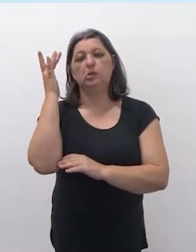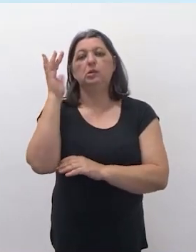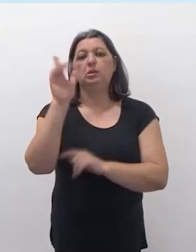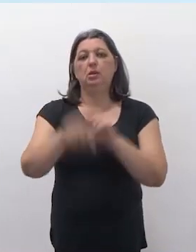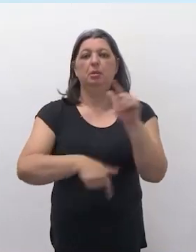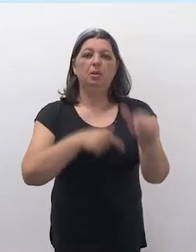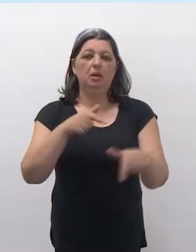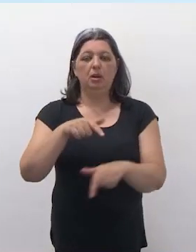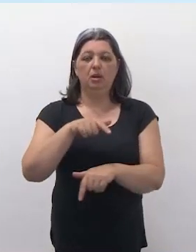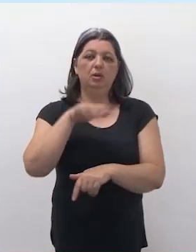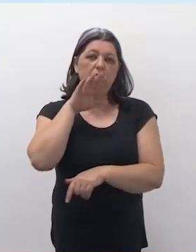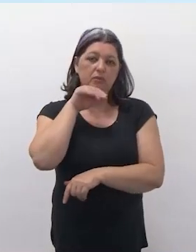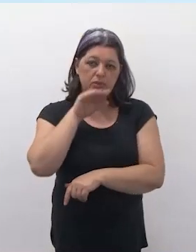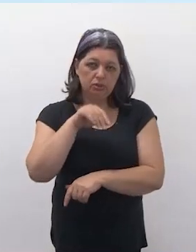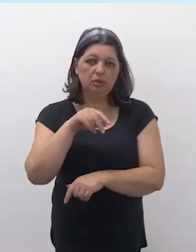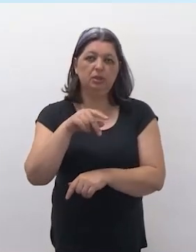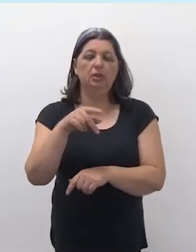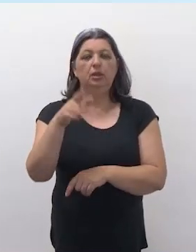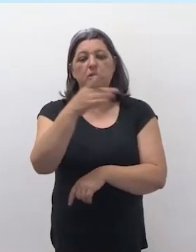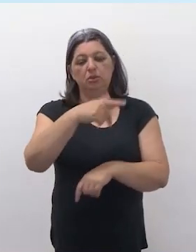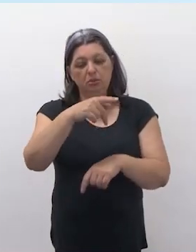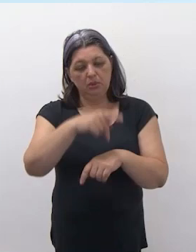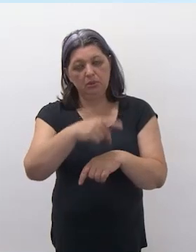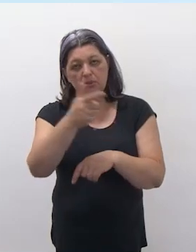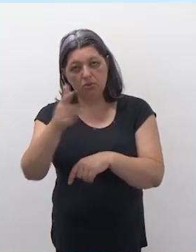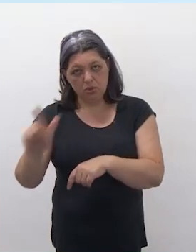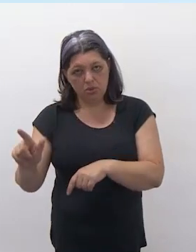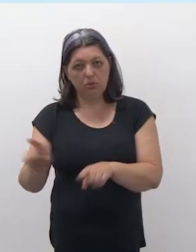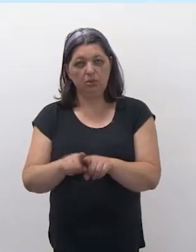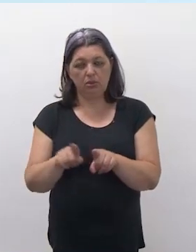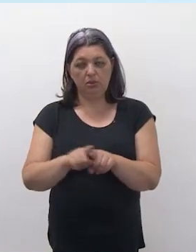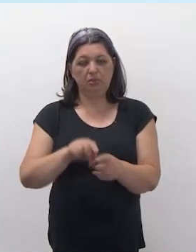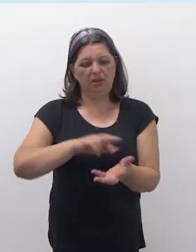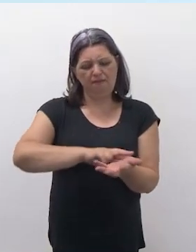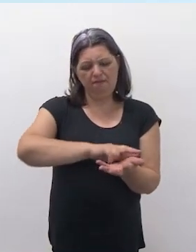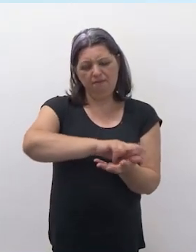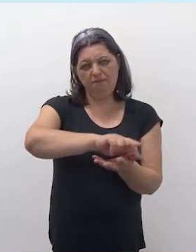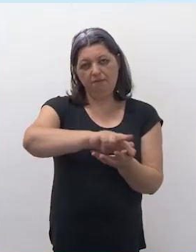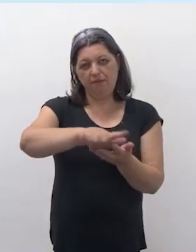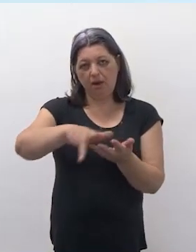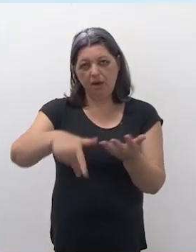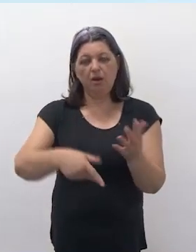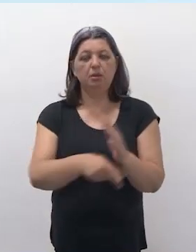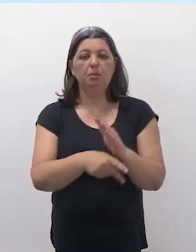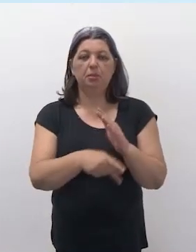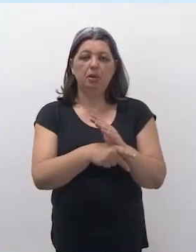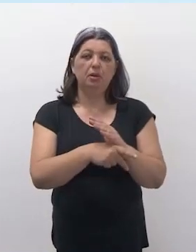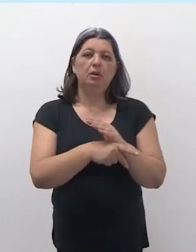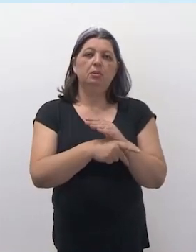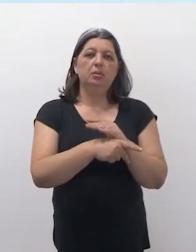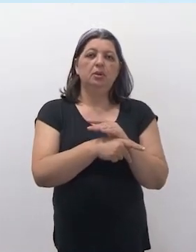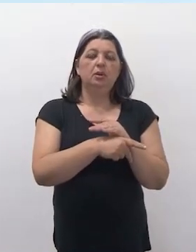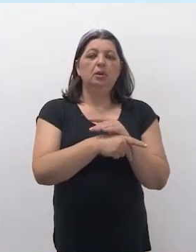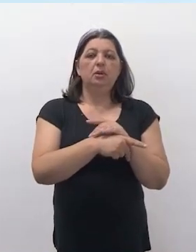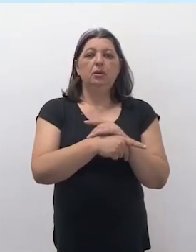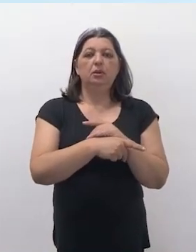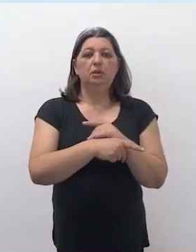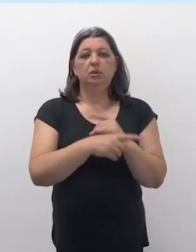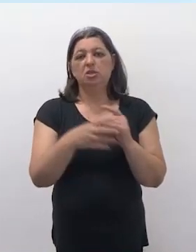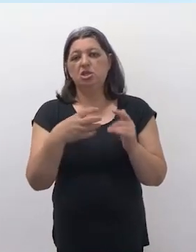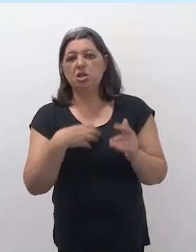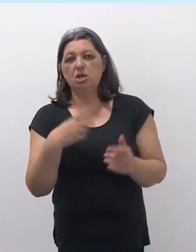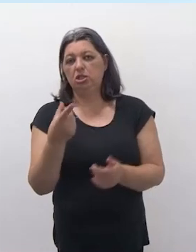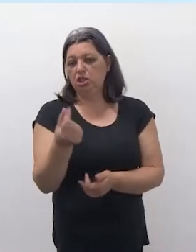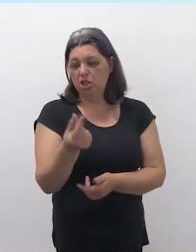como estrangeiros, né, enfim, como pessoas de diversas camadas sociais, a classe média, que se organizavam em partidos